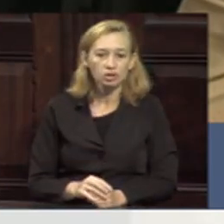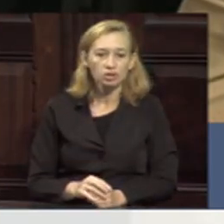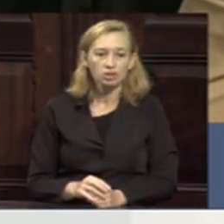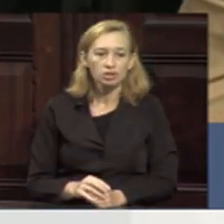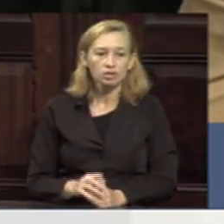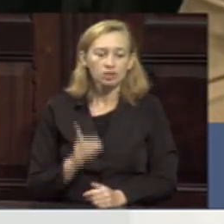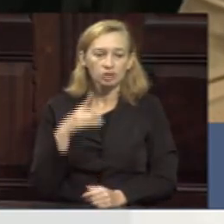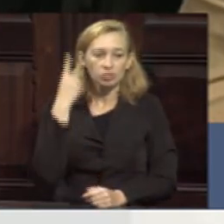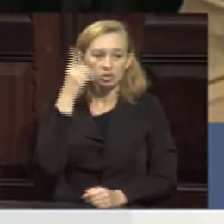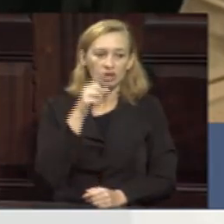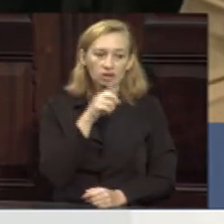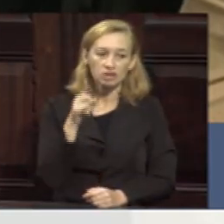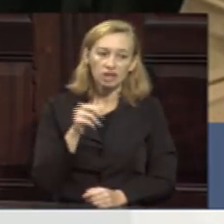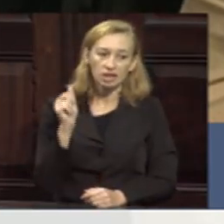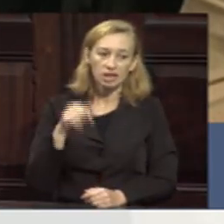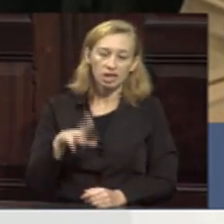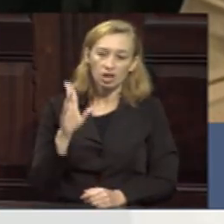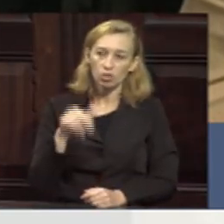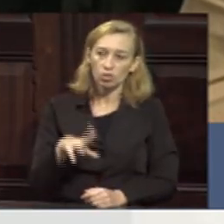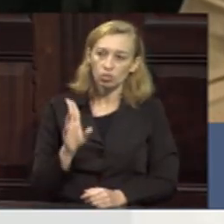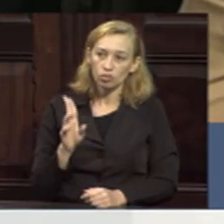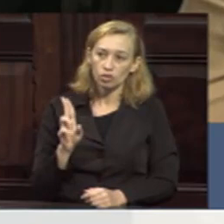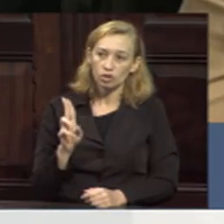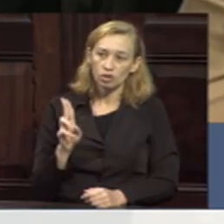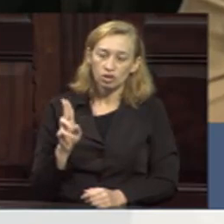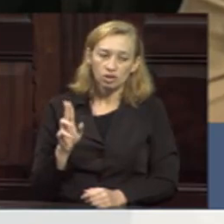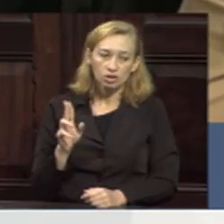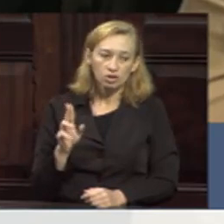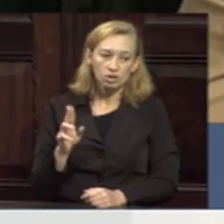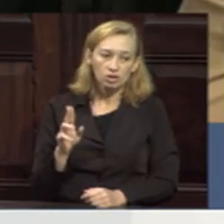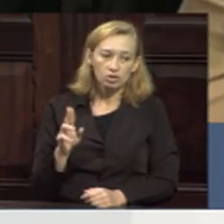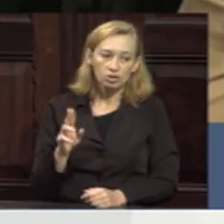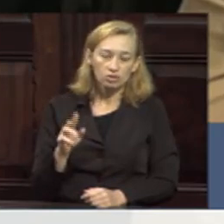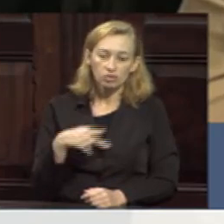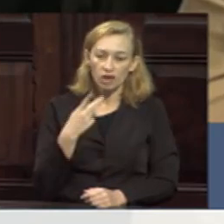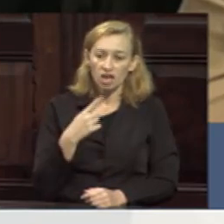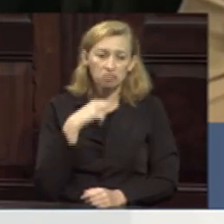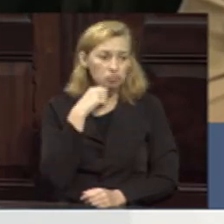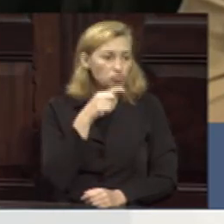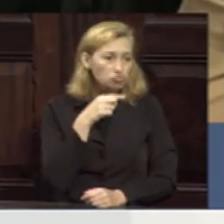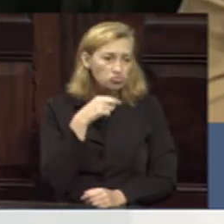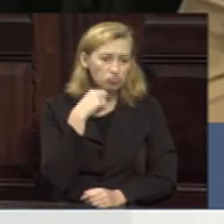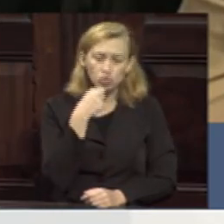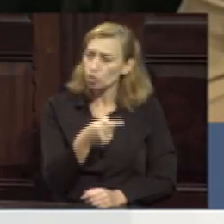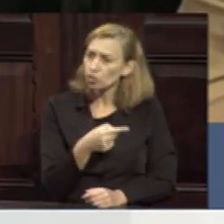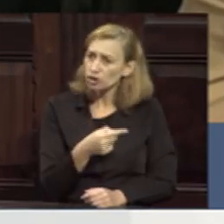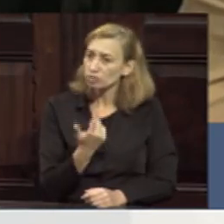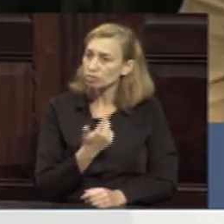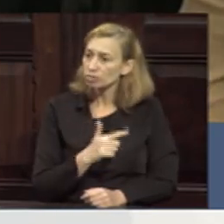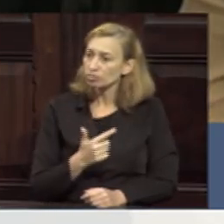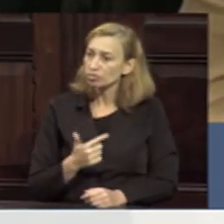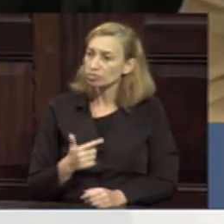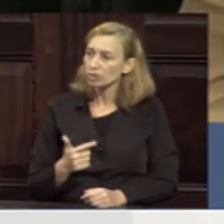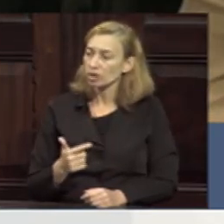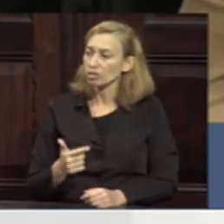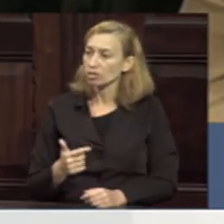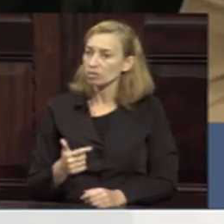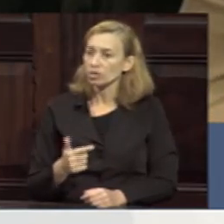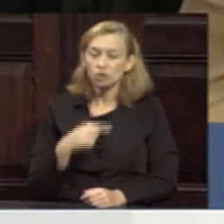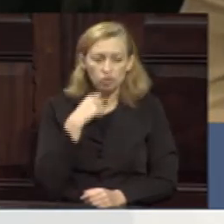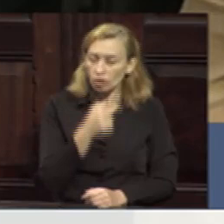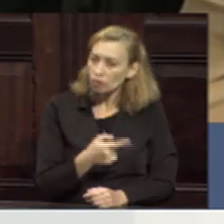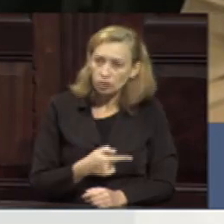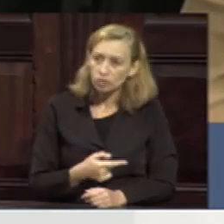da competência da polícia. Eu não duvido de forma nenhuma da competência dos delegados de polícia. Aqui tem 2